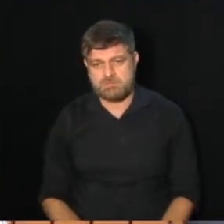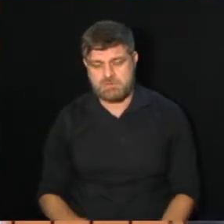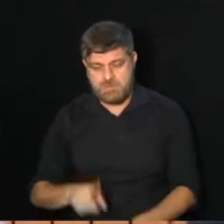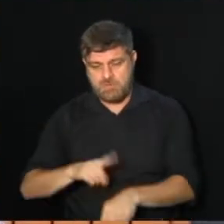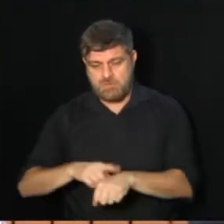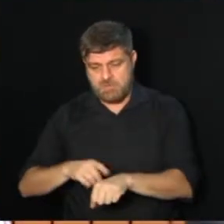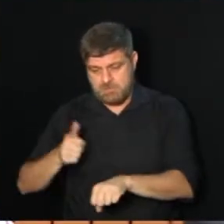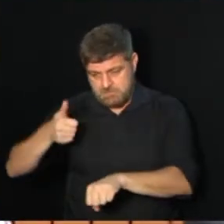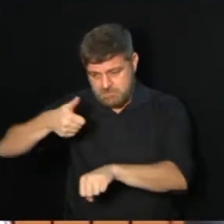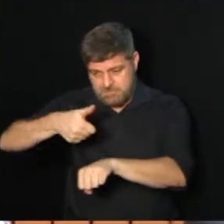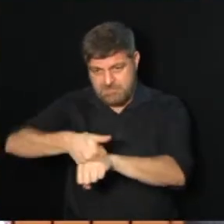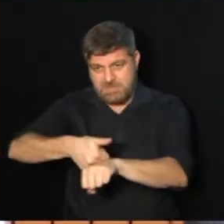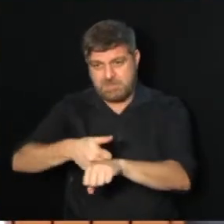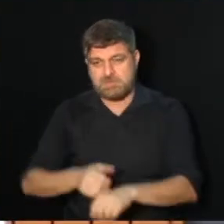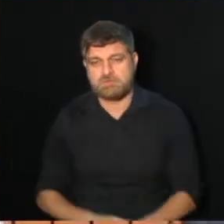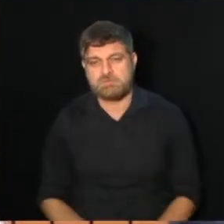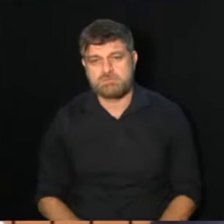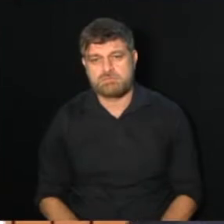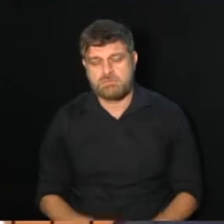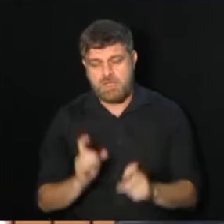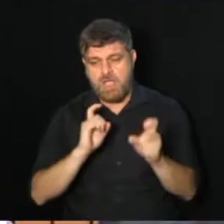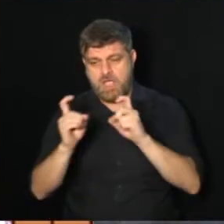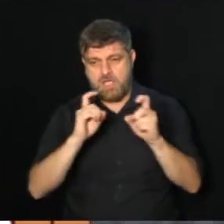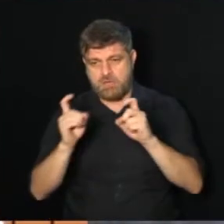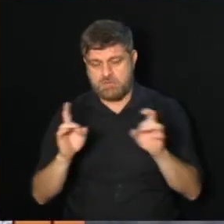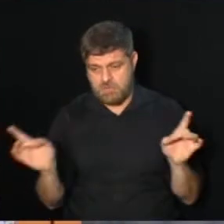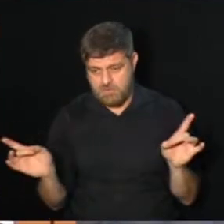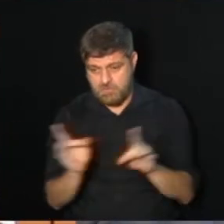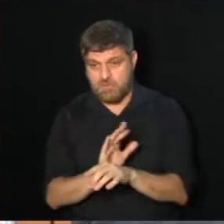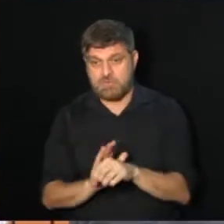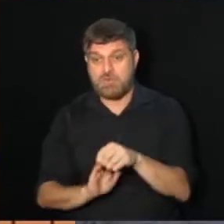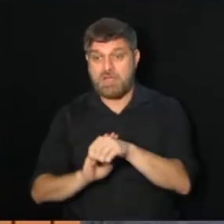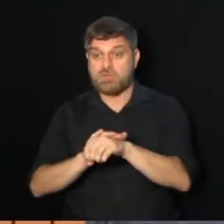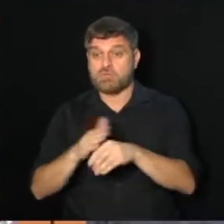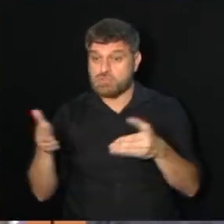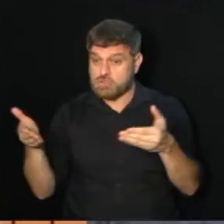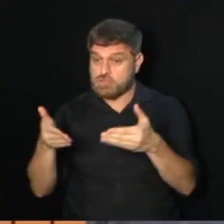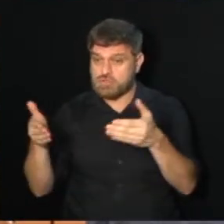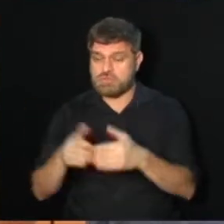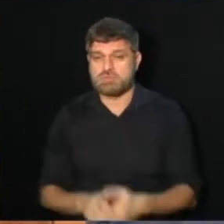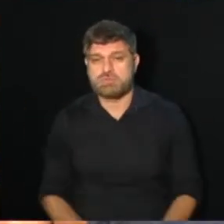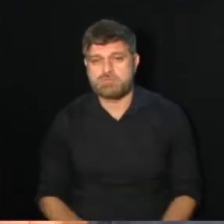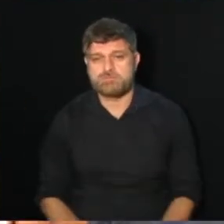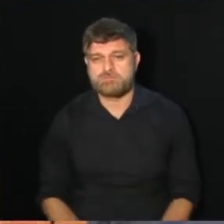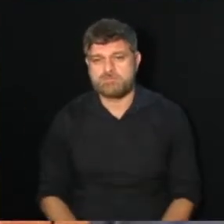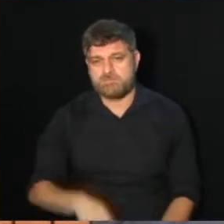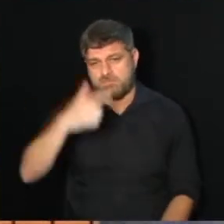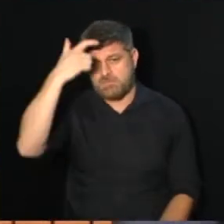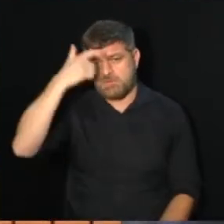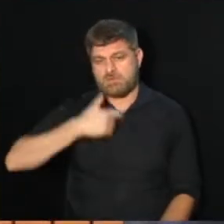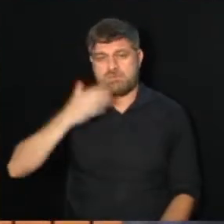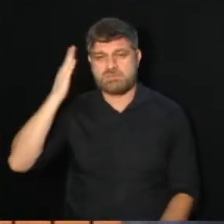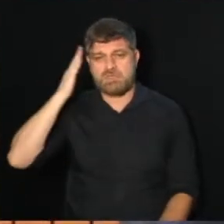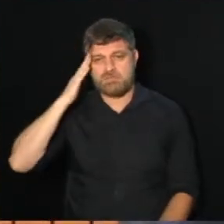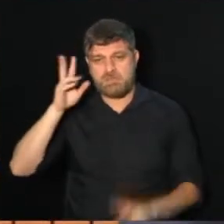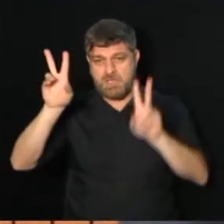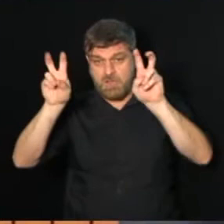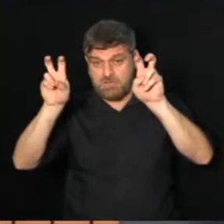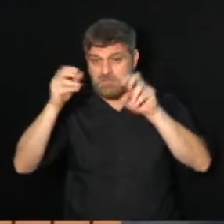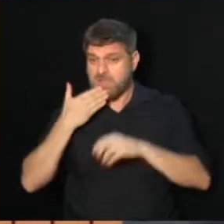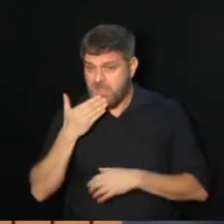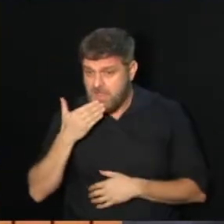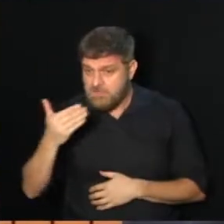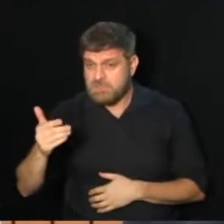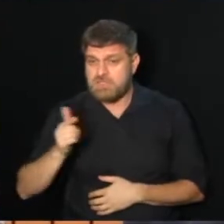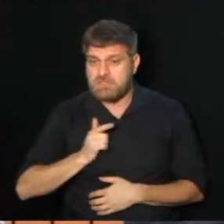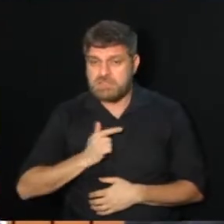aproxima-se o expediente da sessão de hoje à noite, e eu já havia, em razão da importância do tema, eu já havia pedido que houvesse